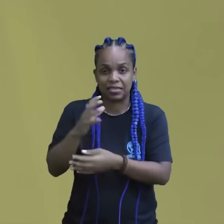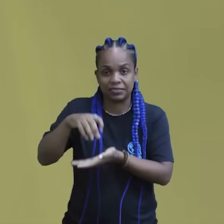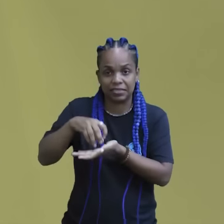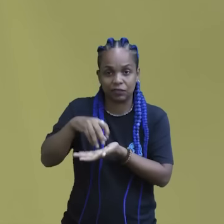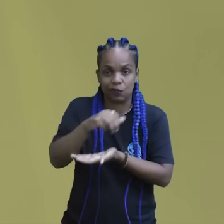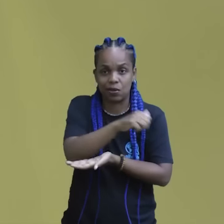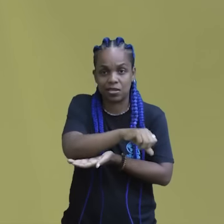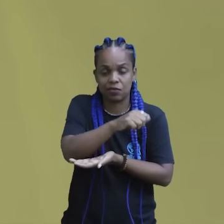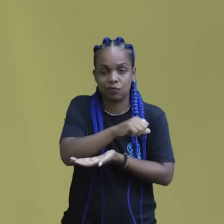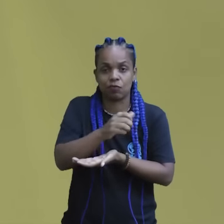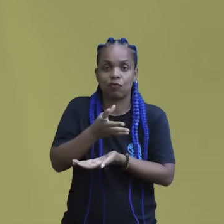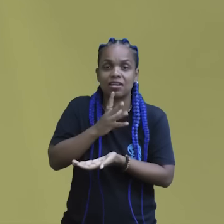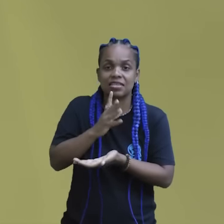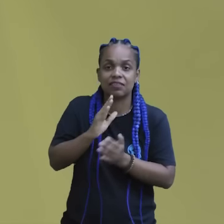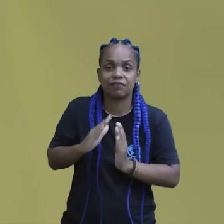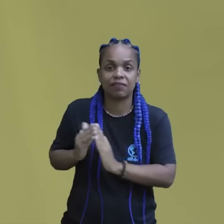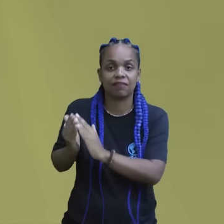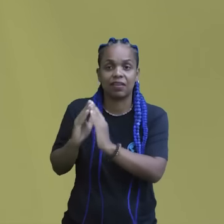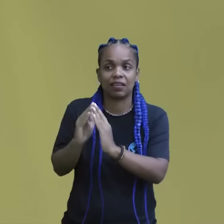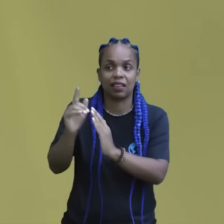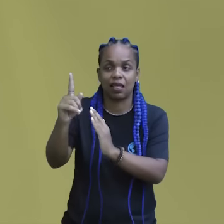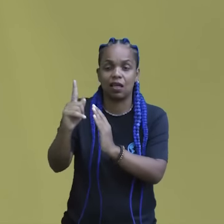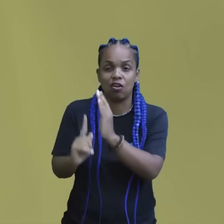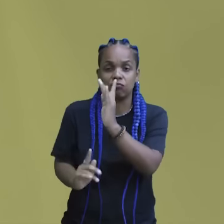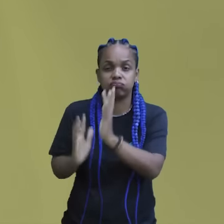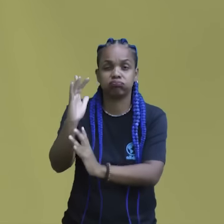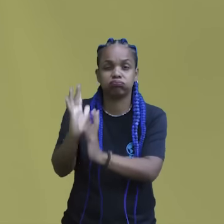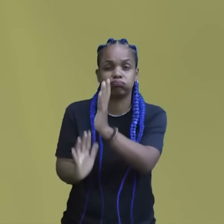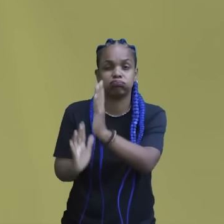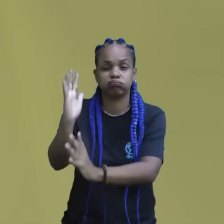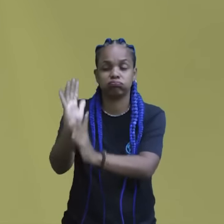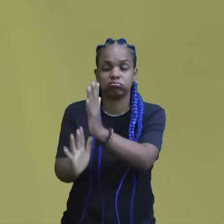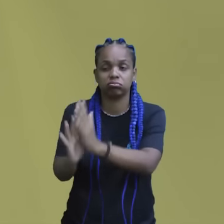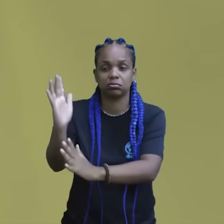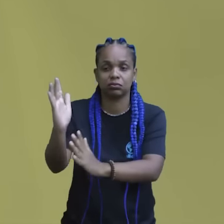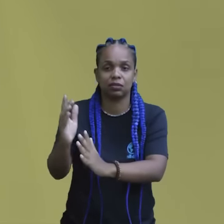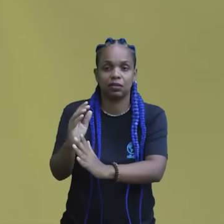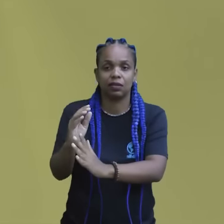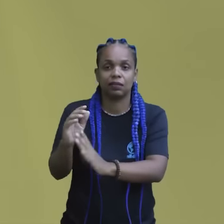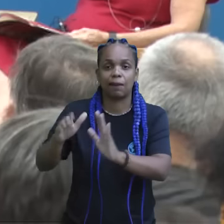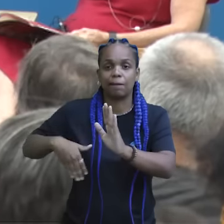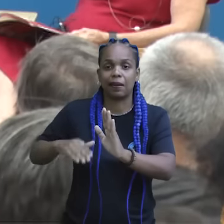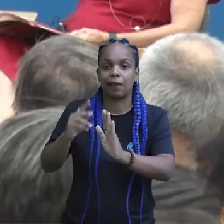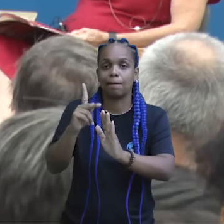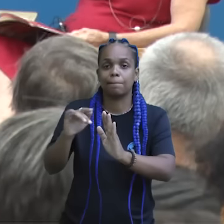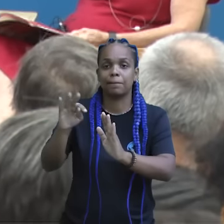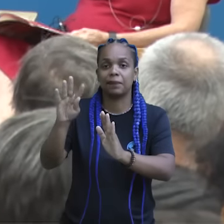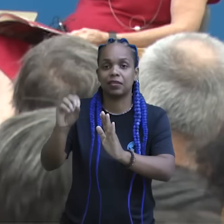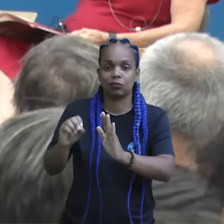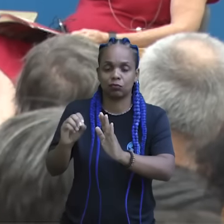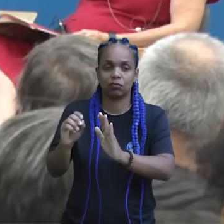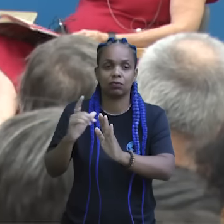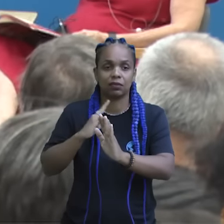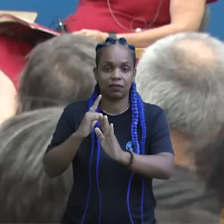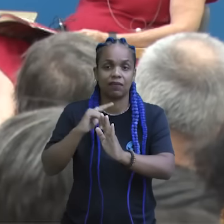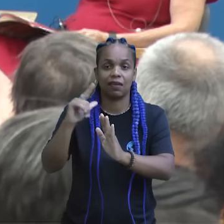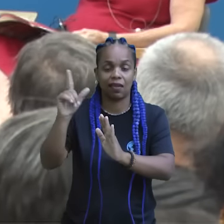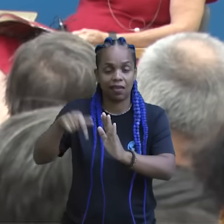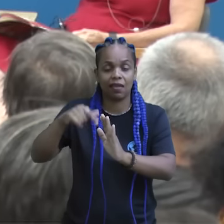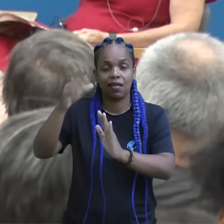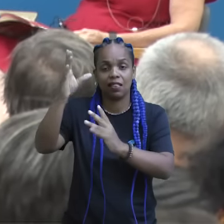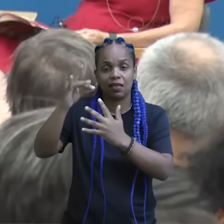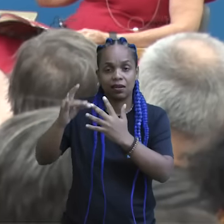aqui é uma descrição da Praia do Pinto, que deu lugar ao condomínio do Leblon, né?